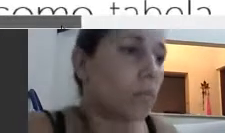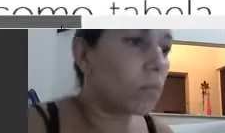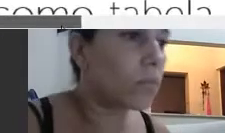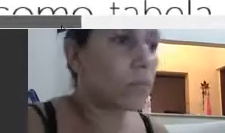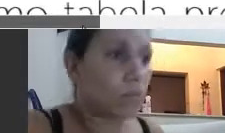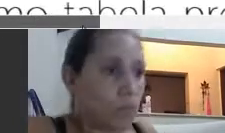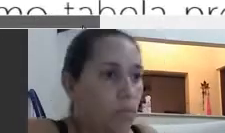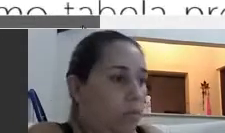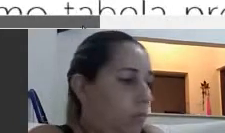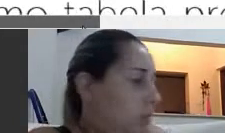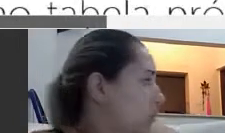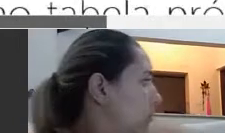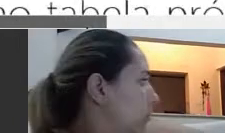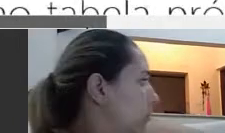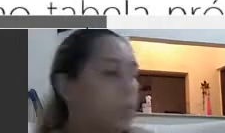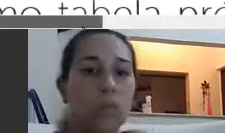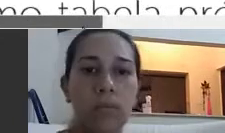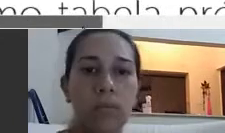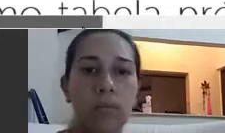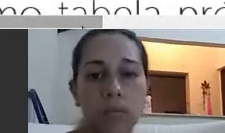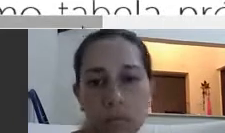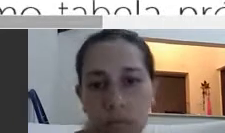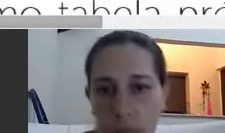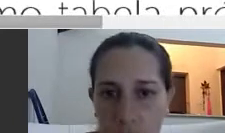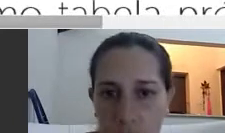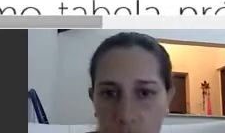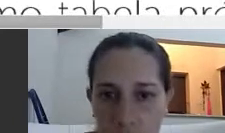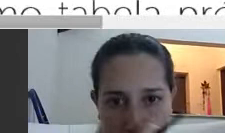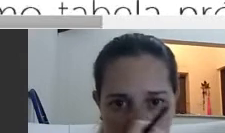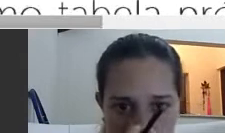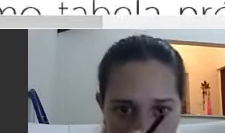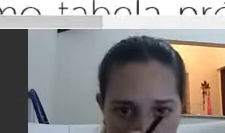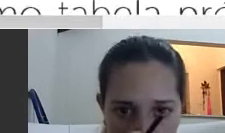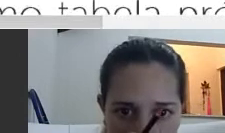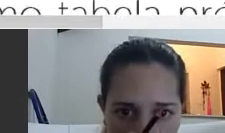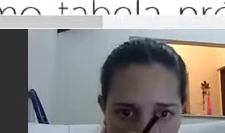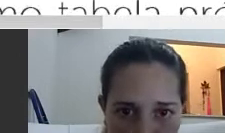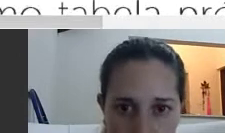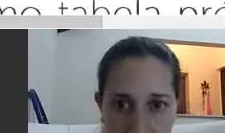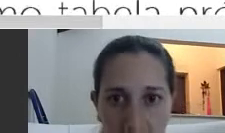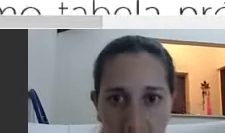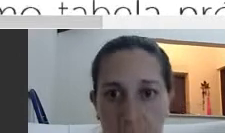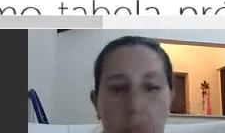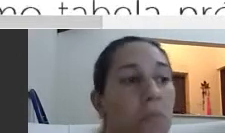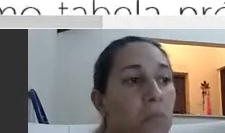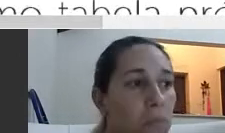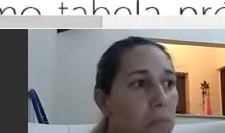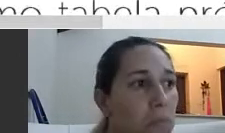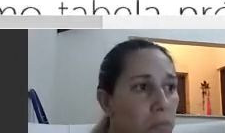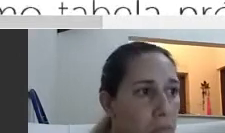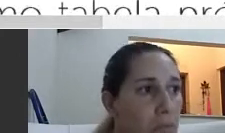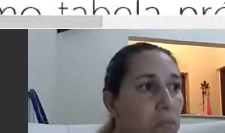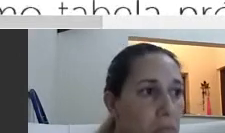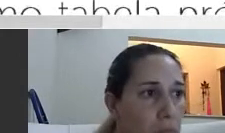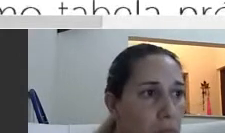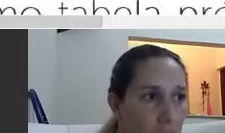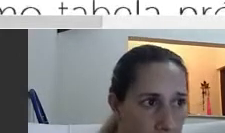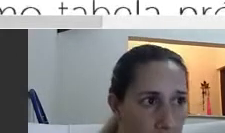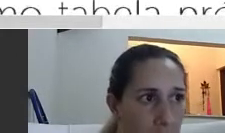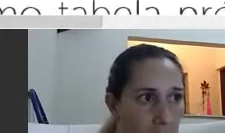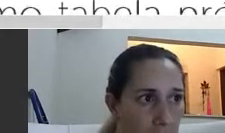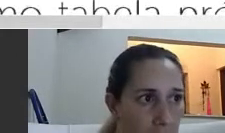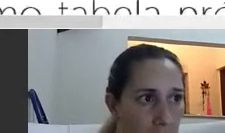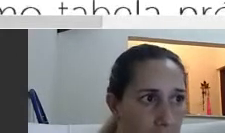Deixa eu ver se vai caber. Cabe certinho. No caso de relacionamento 1 para N, a